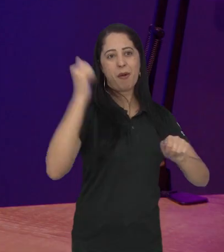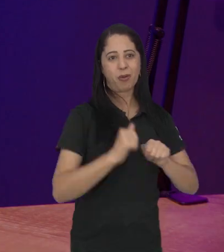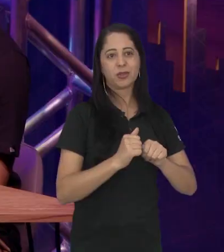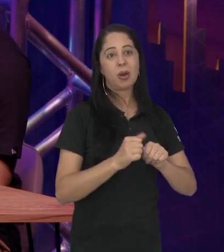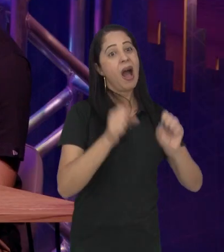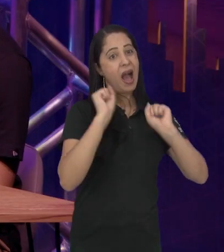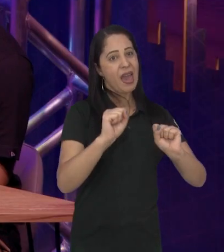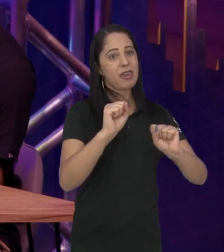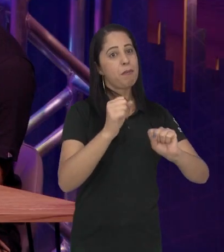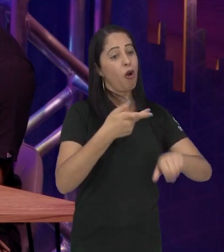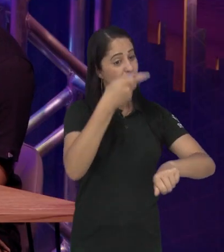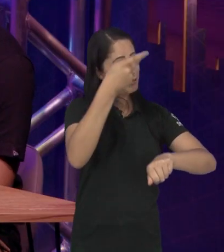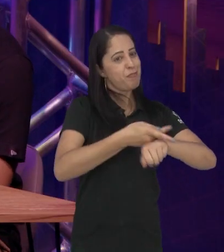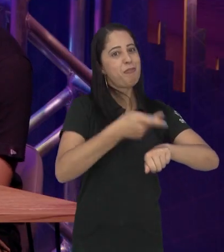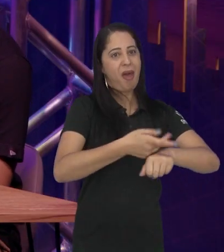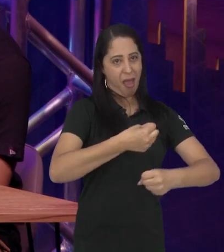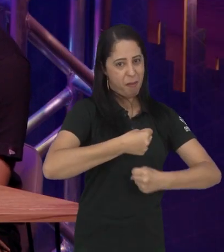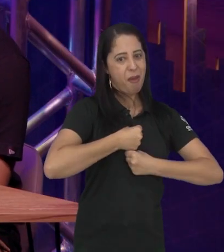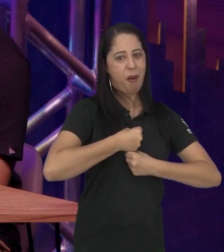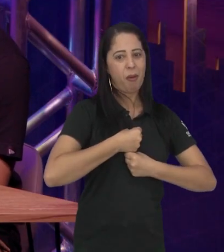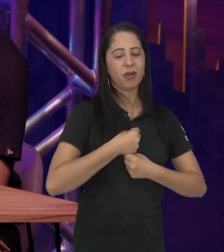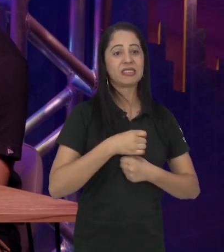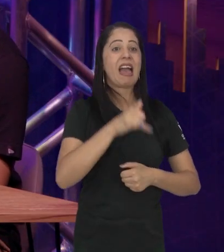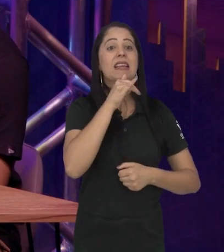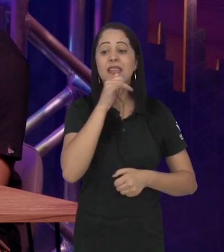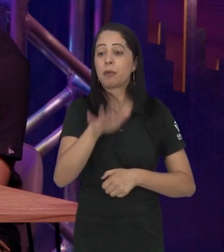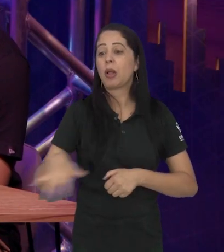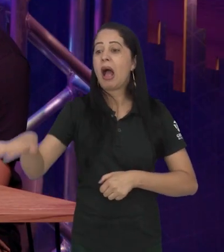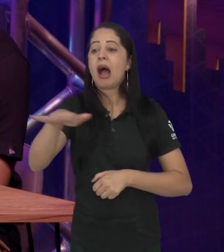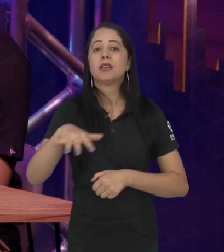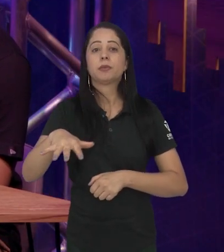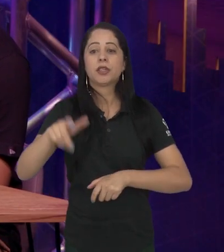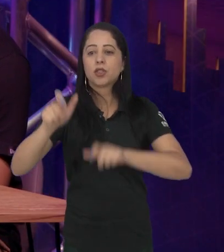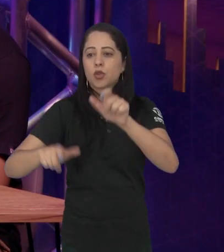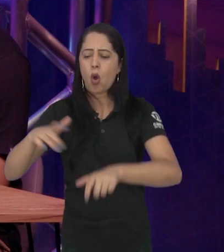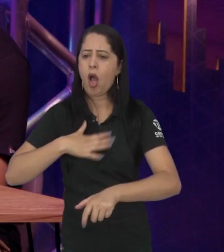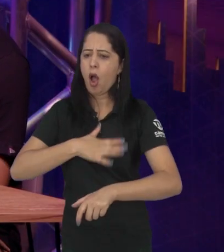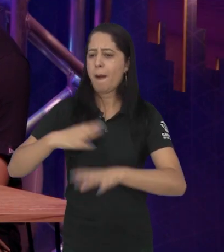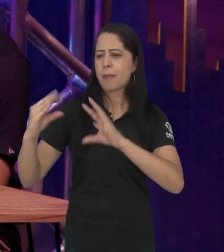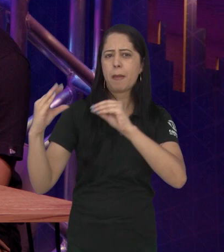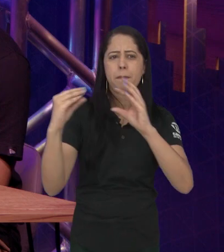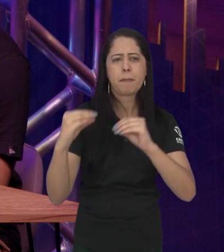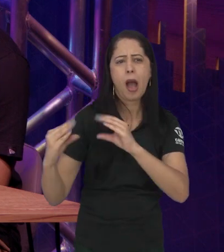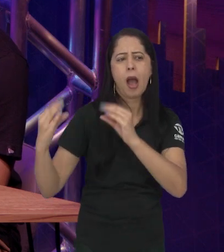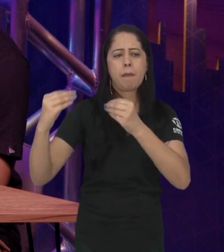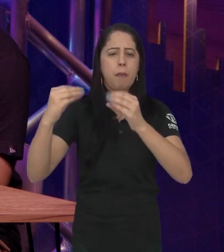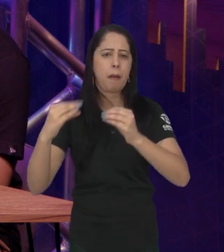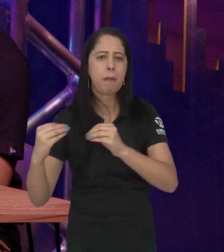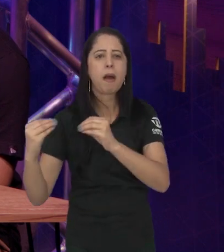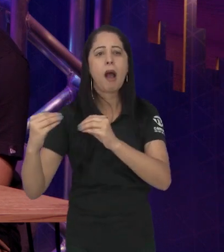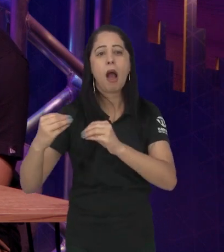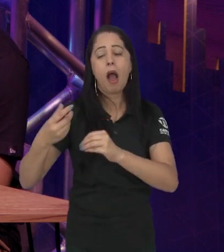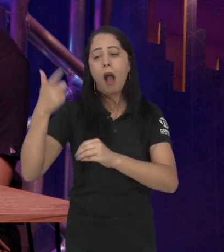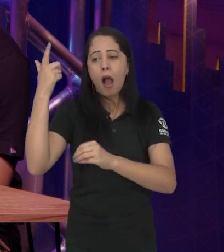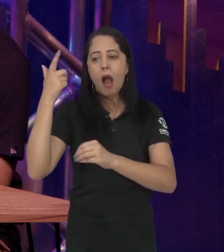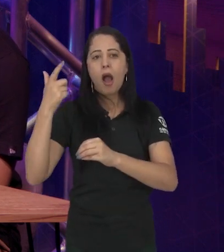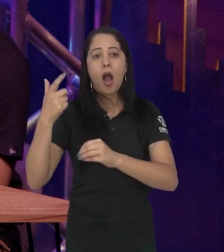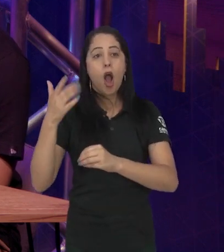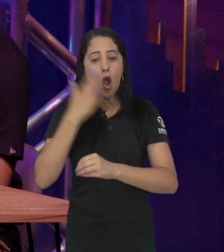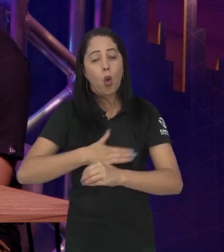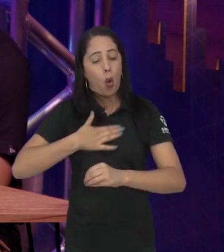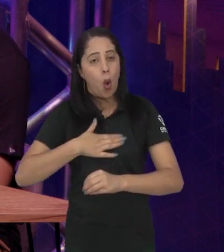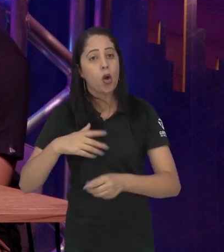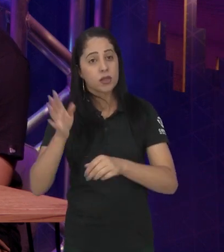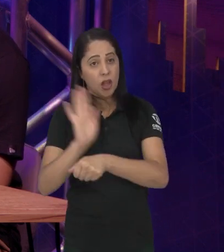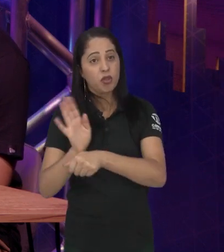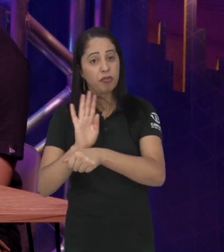inevitável ele chegar lá também. Inevitável, exatamente. Acaba sendo um mutirão, assim, se todo mundo tá falando do filme, se todo mundo gostou, por que não vai chegar lá, né?